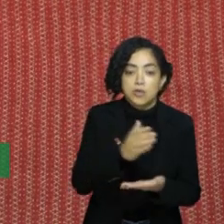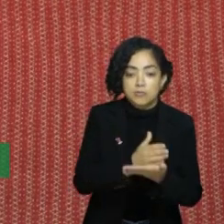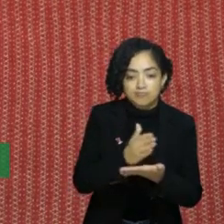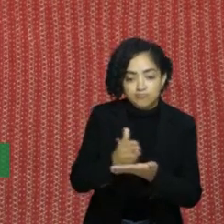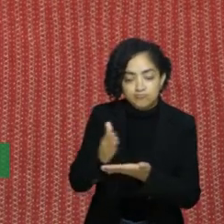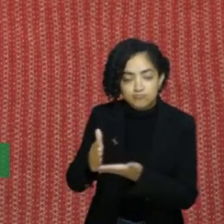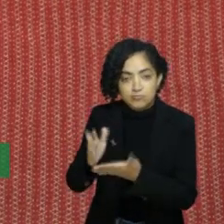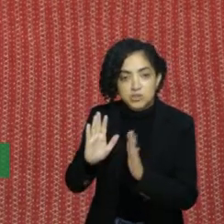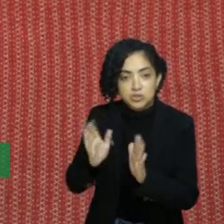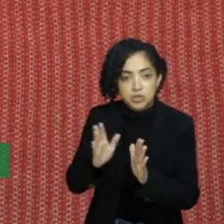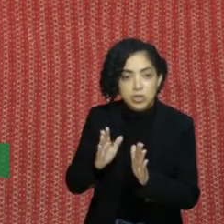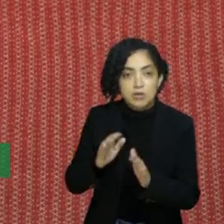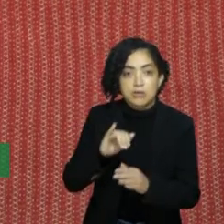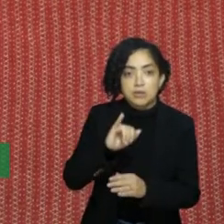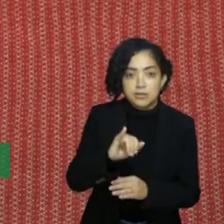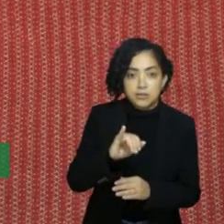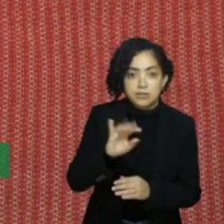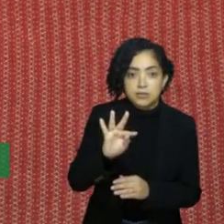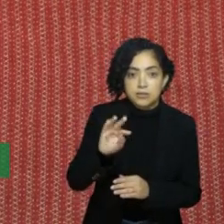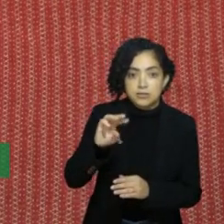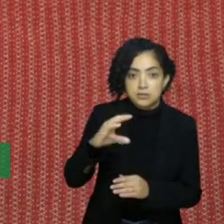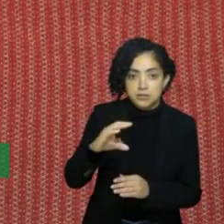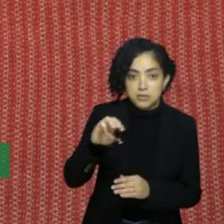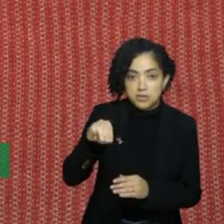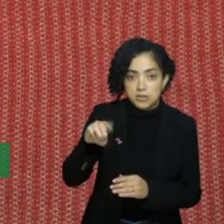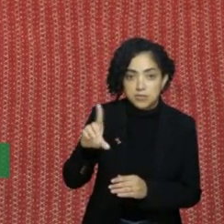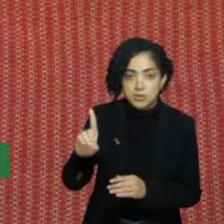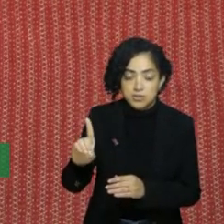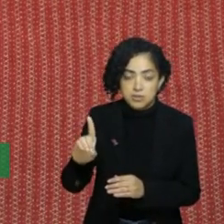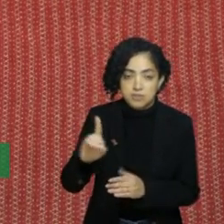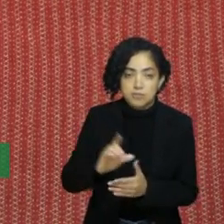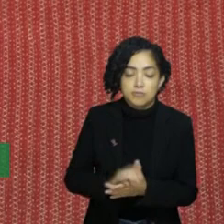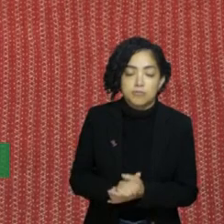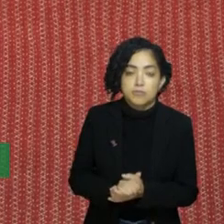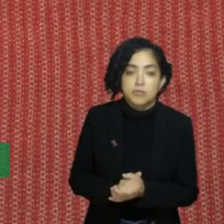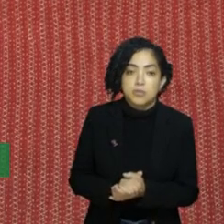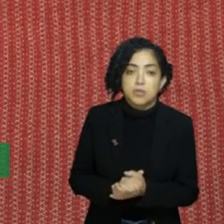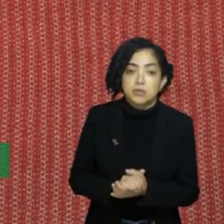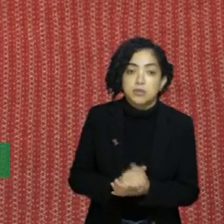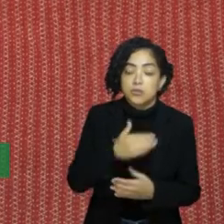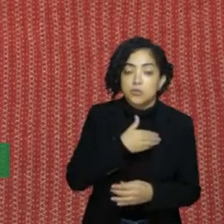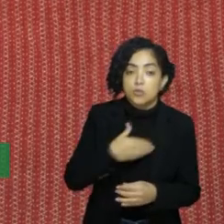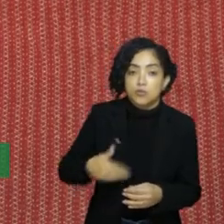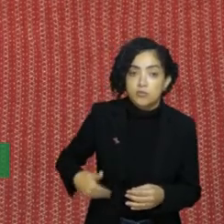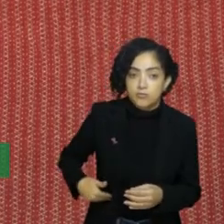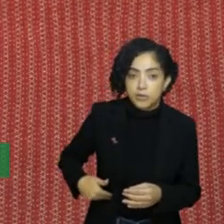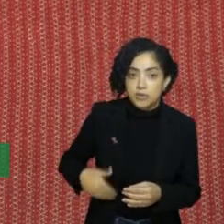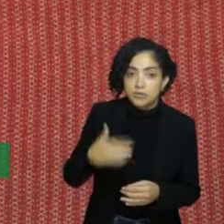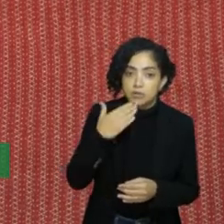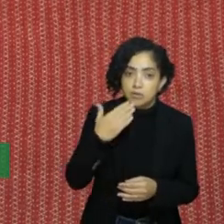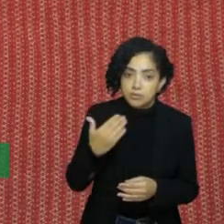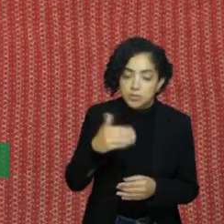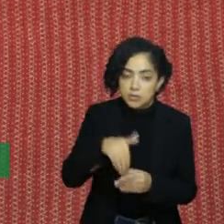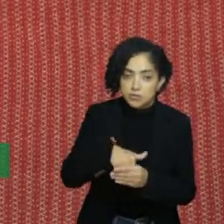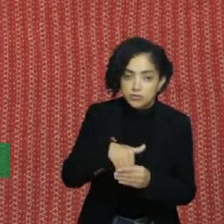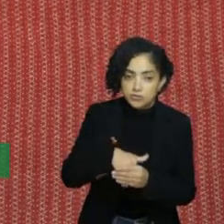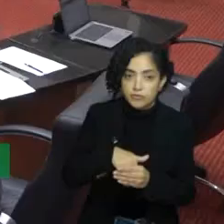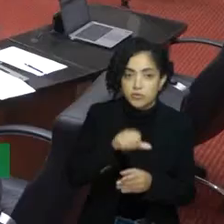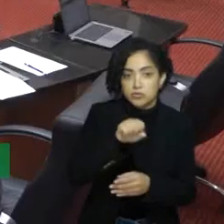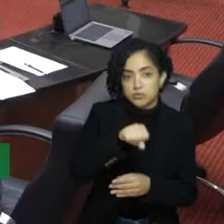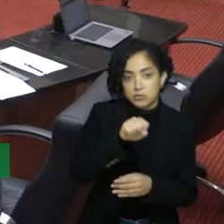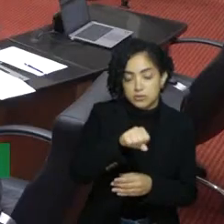do ITCMD em até 48 vezes. Portanto, o governo solicita o voto sim pela manutenção do veto.